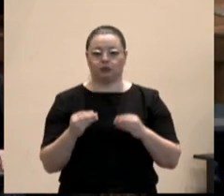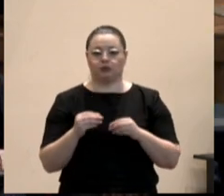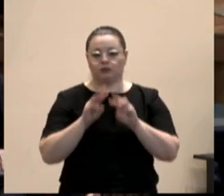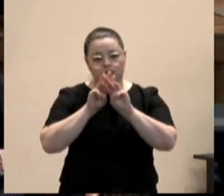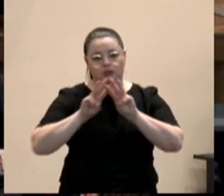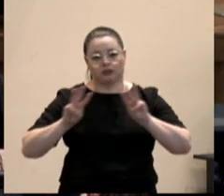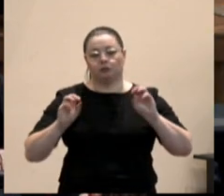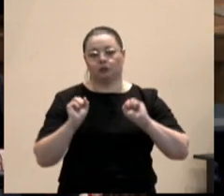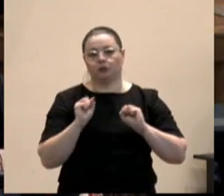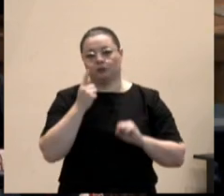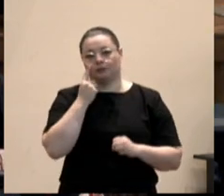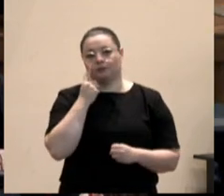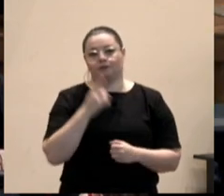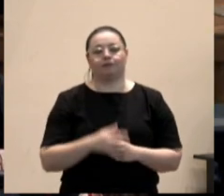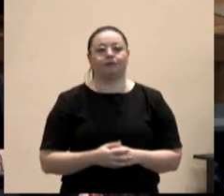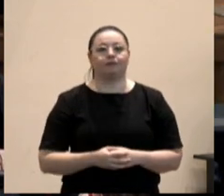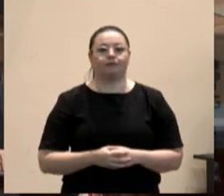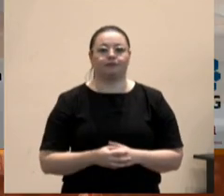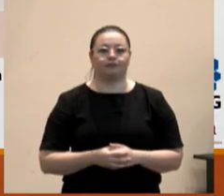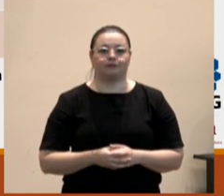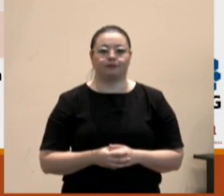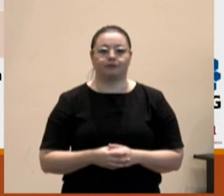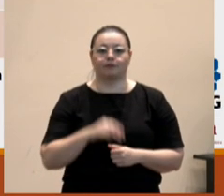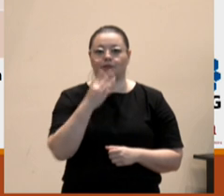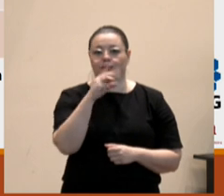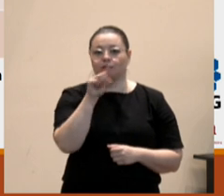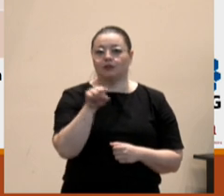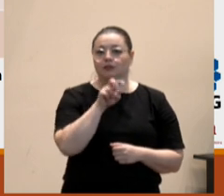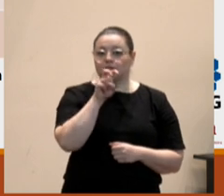Então, vocês veem, é 3,5 na educação